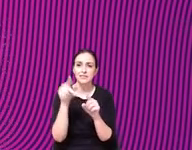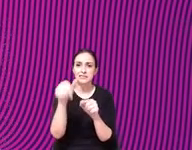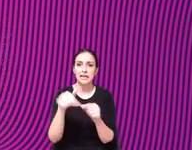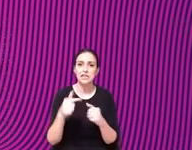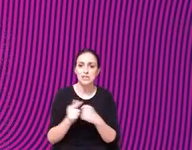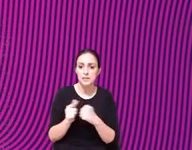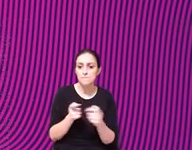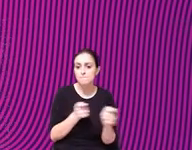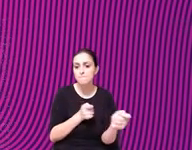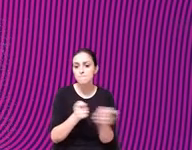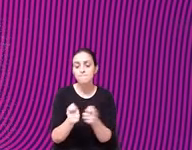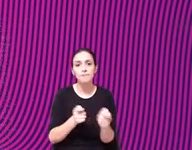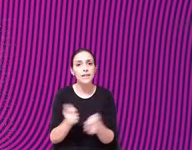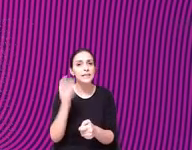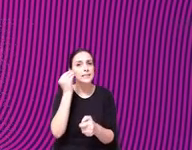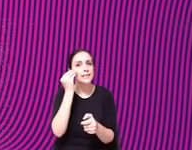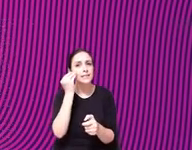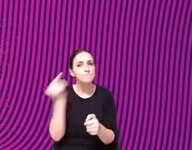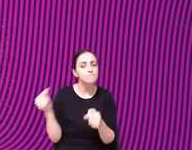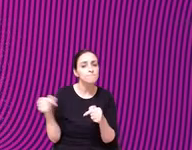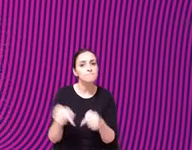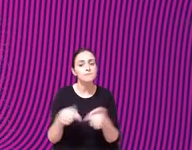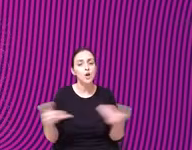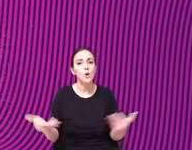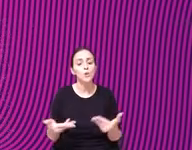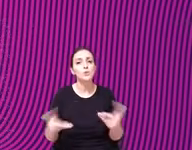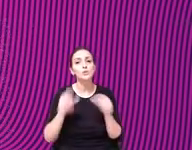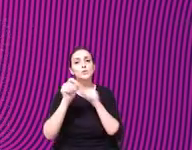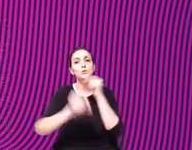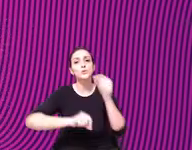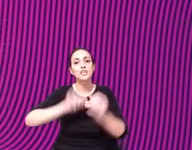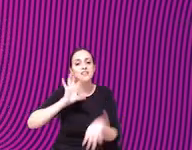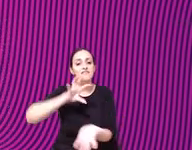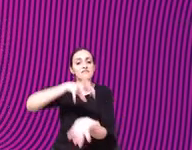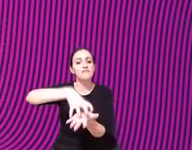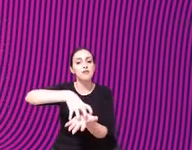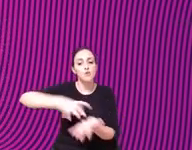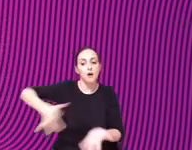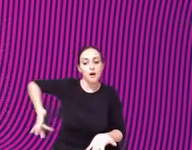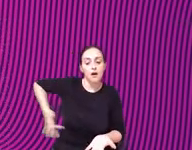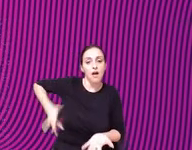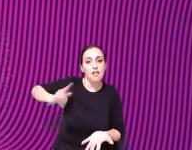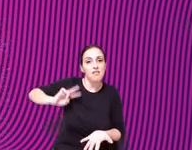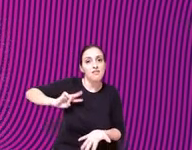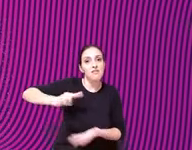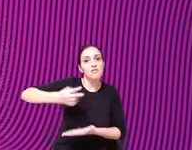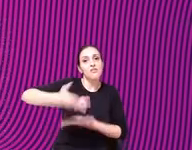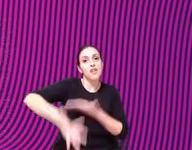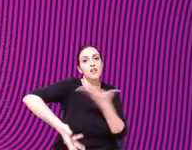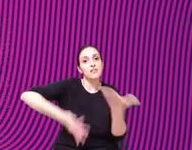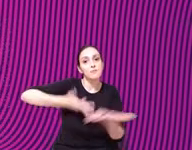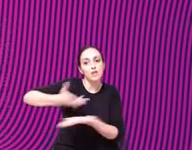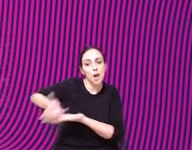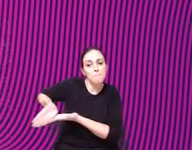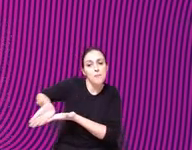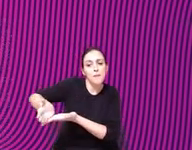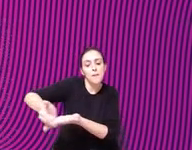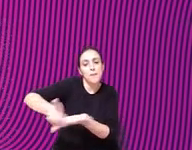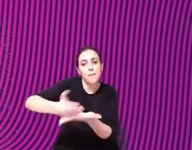a gente tentar trazer o que a gente tem chamado de Centro Renal de Tratamento Integrado para você alinhar o